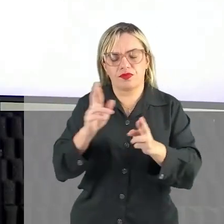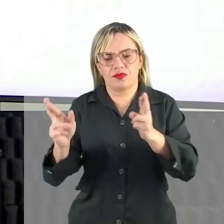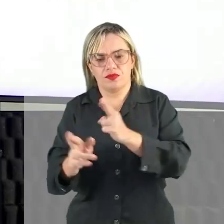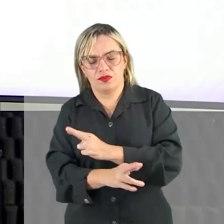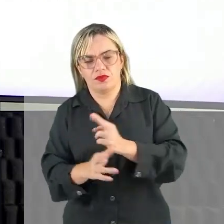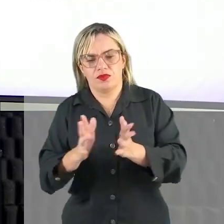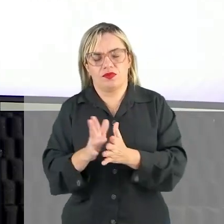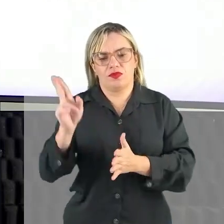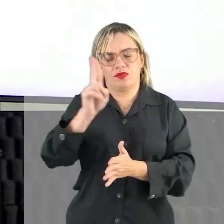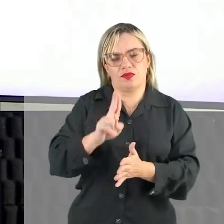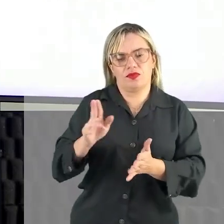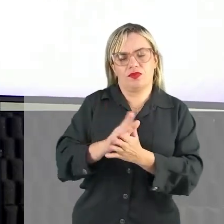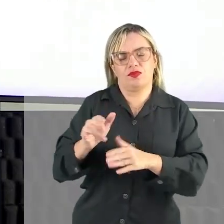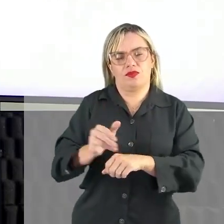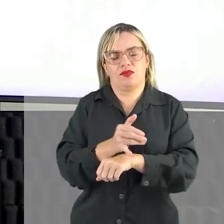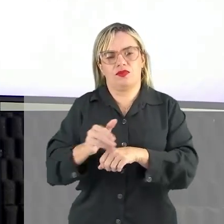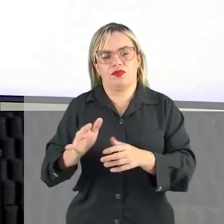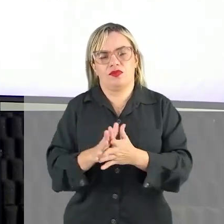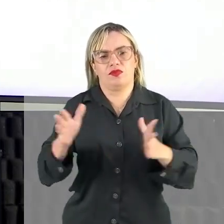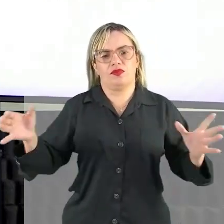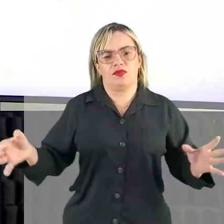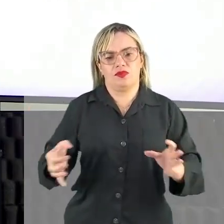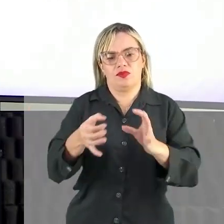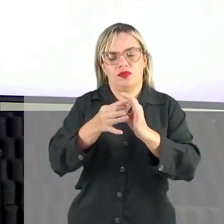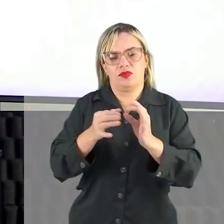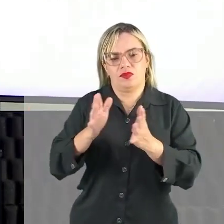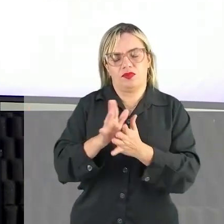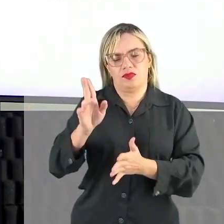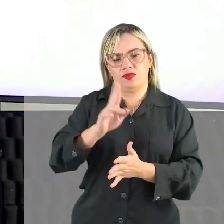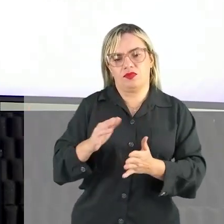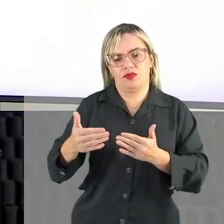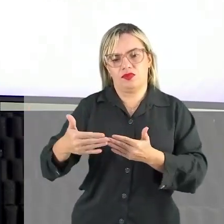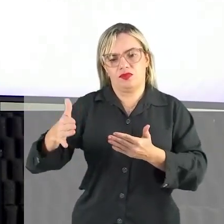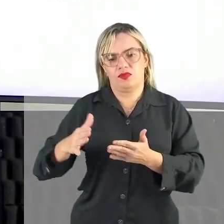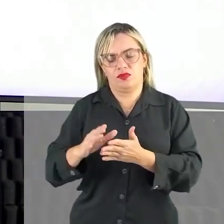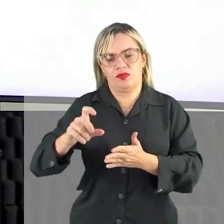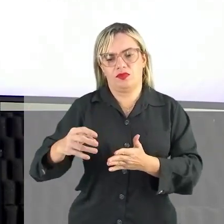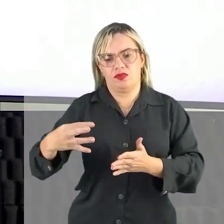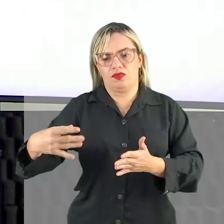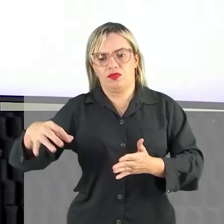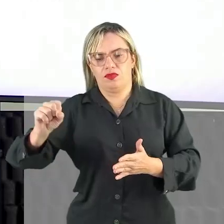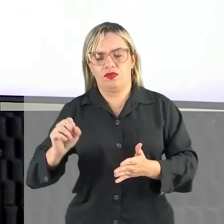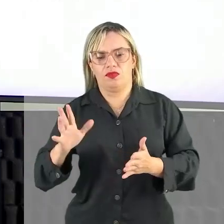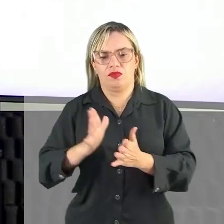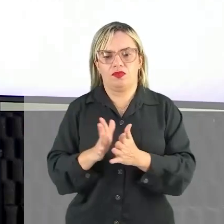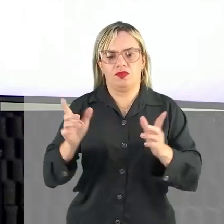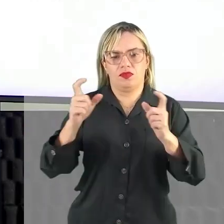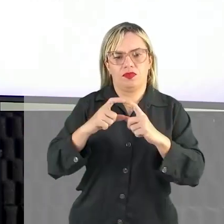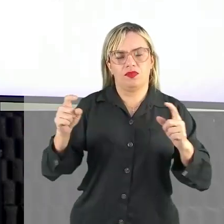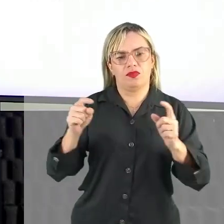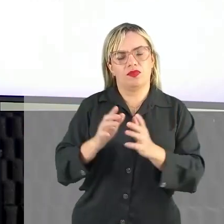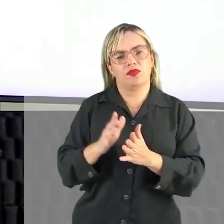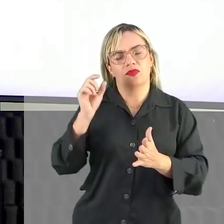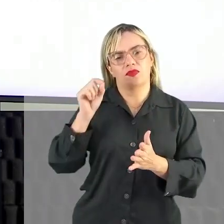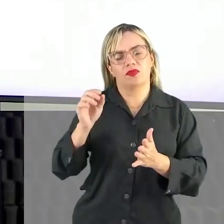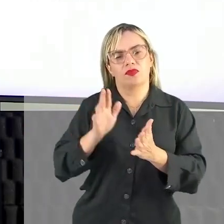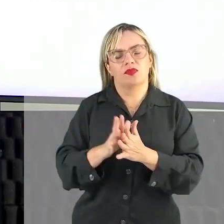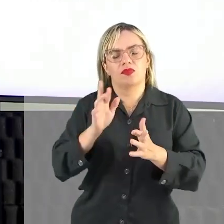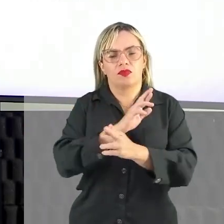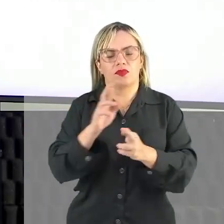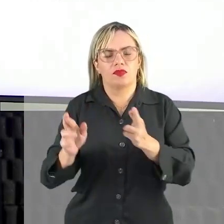colocação de conexões interfásicas e de extrafascial Super Interessante de falar a